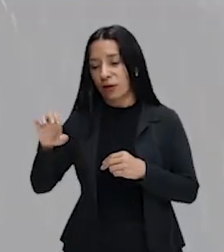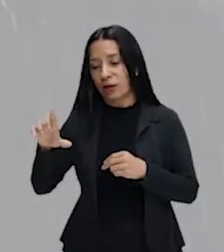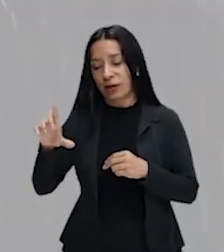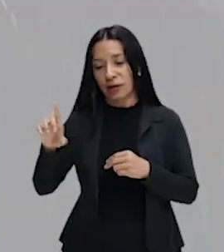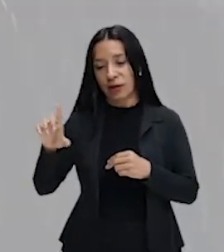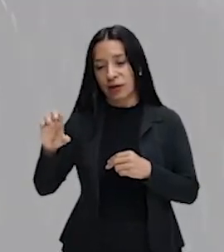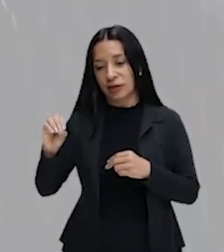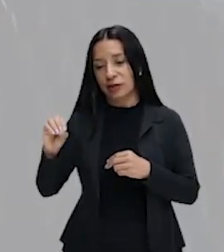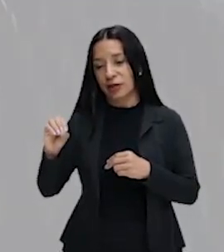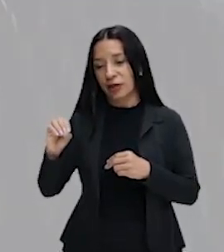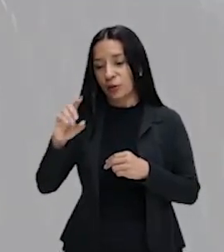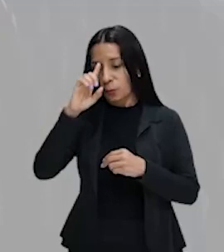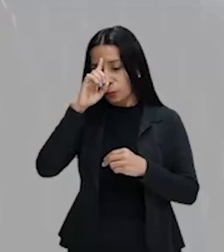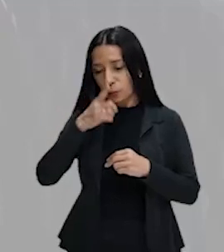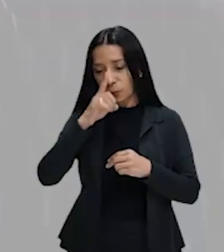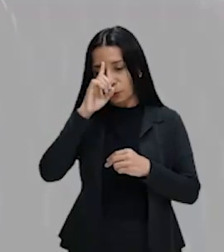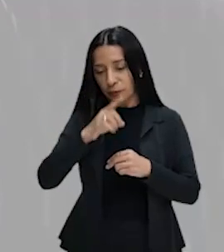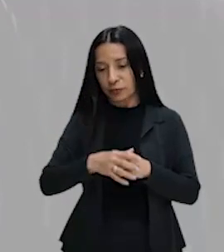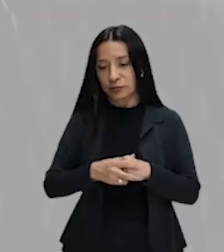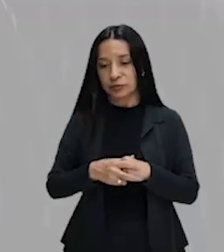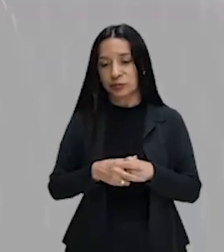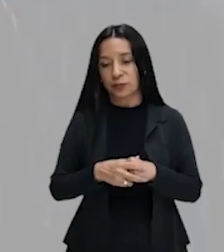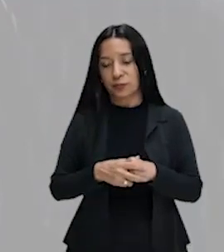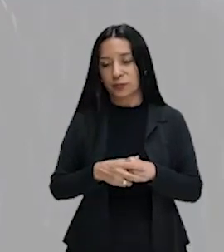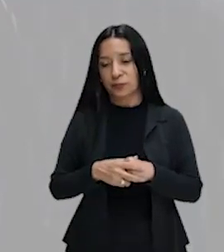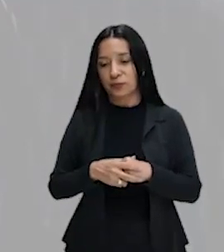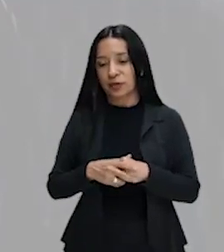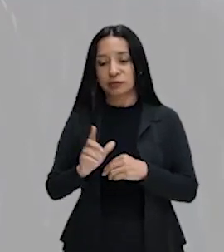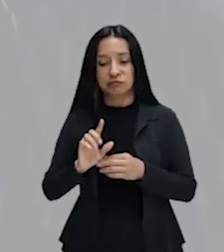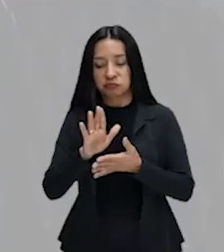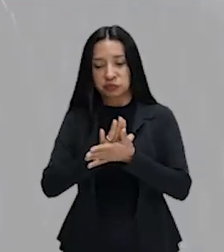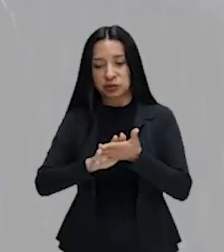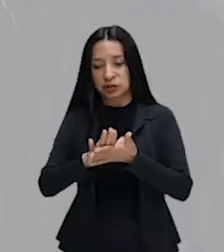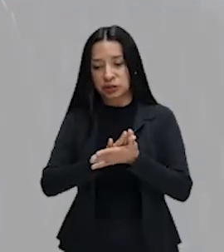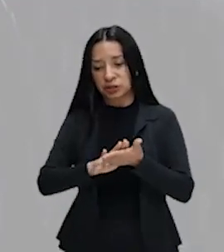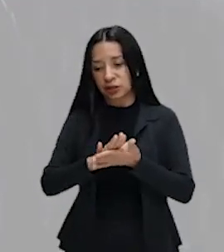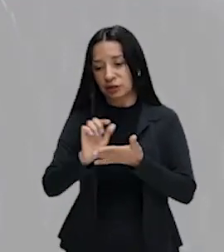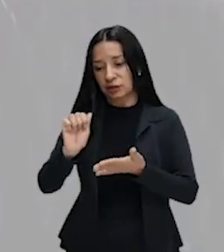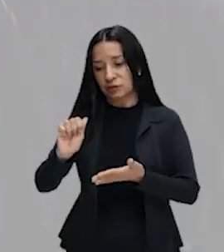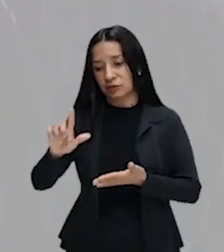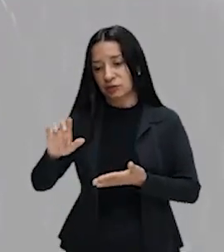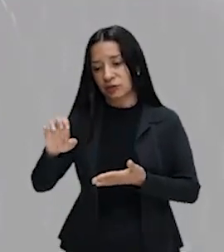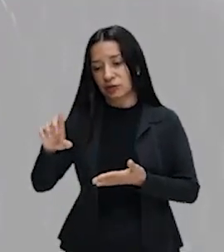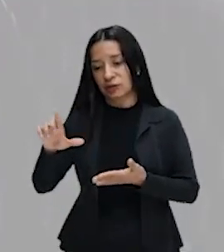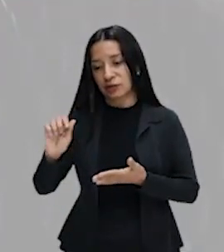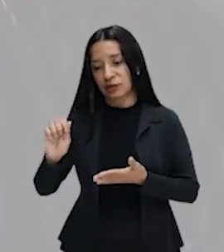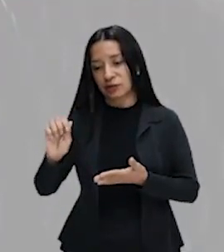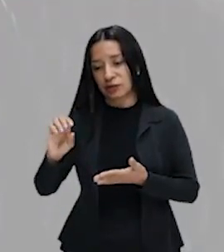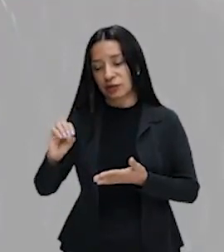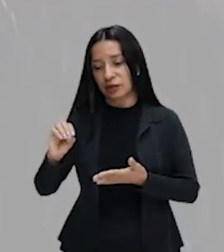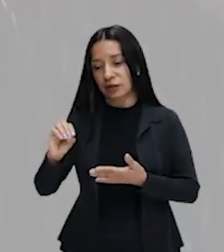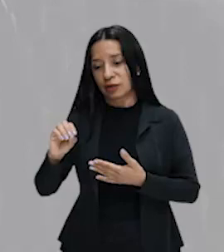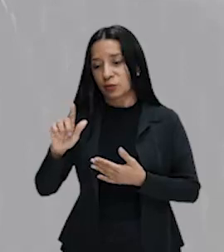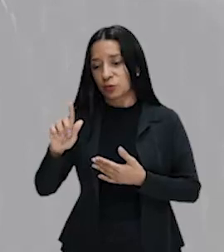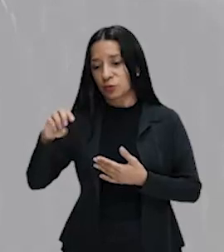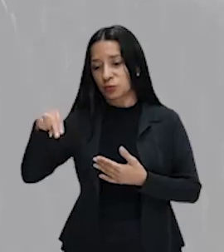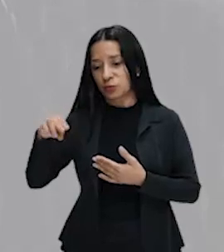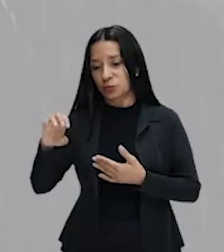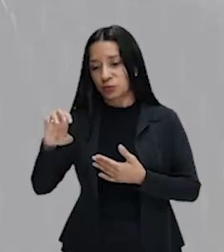ó, do segundo par de alelo, e nenhum alelo dominante do gene A. 3 indivíduos